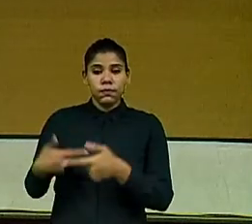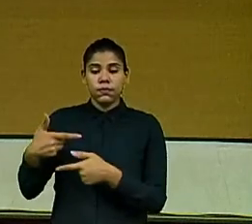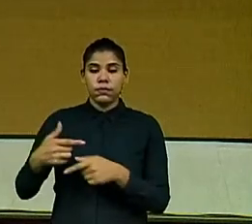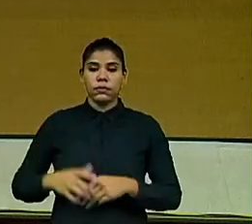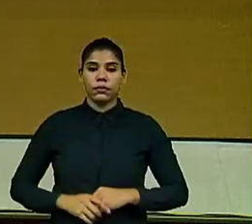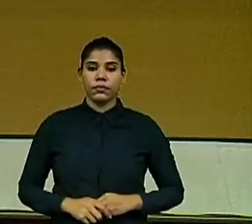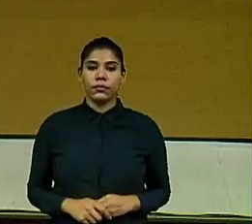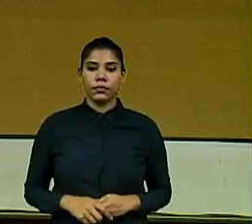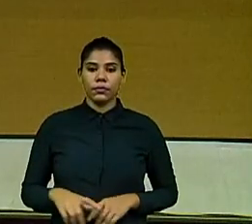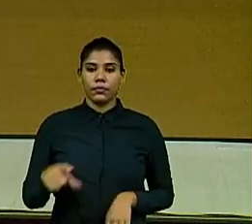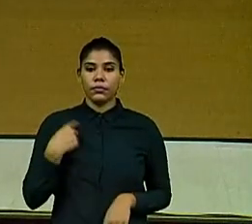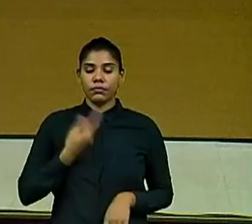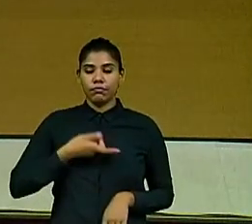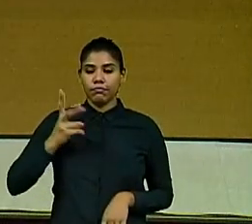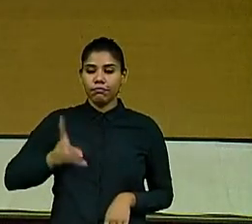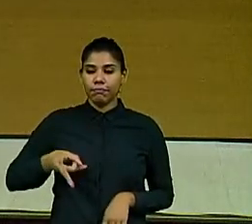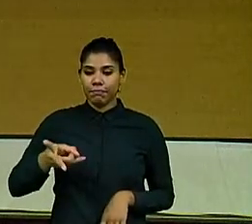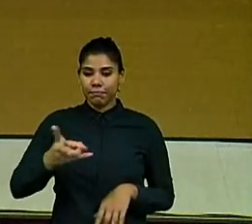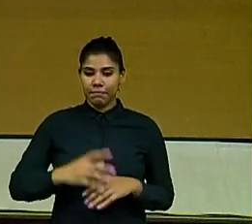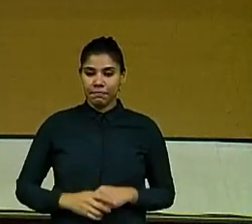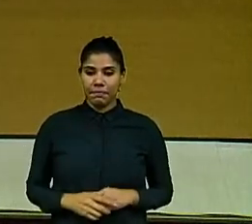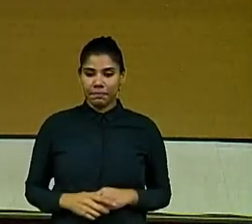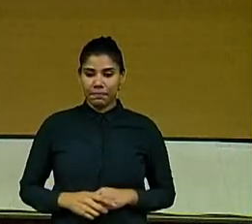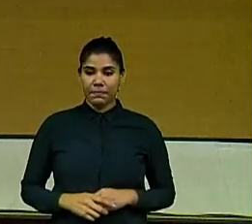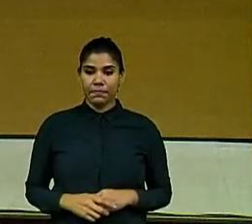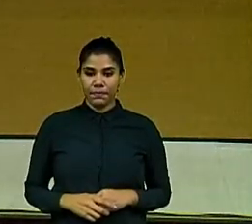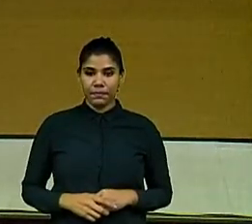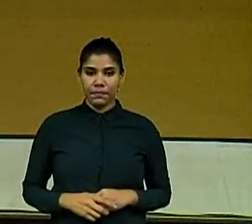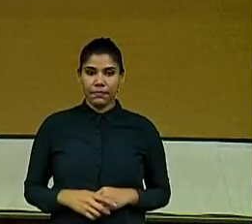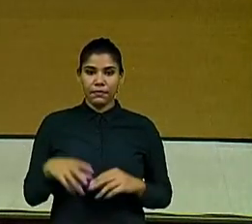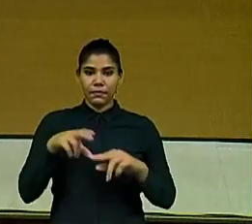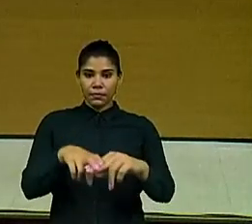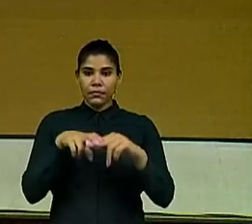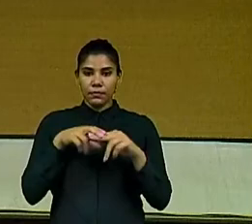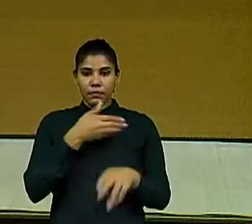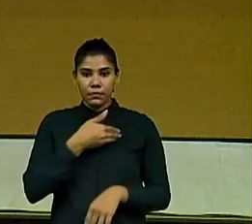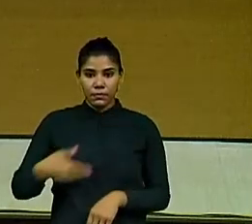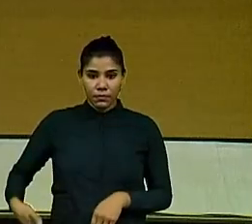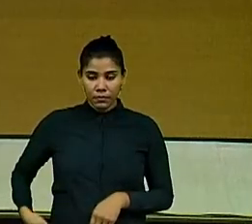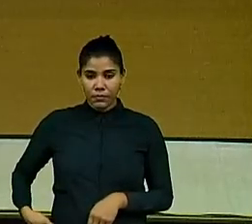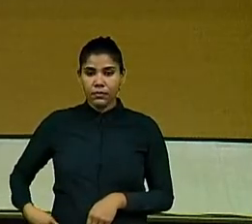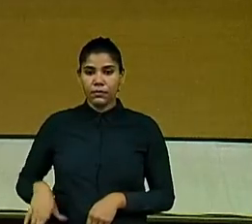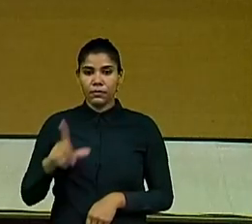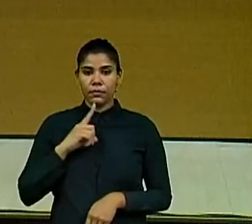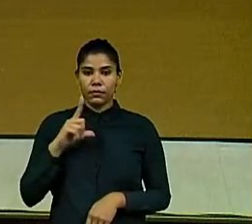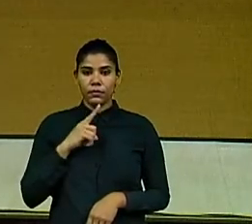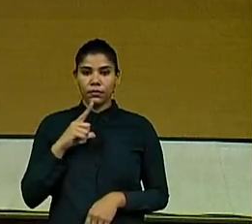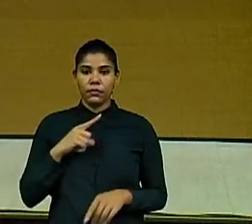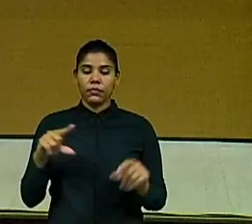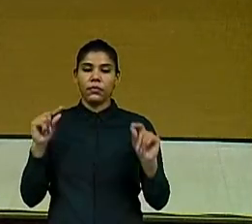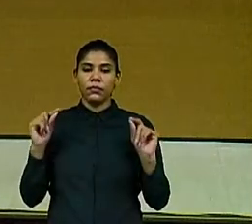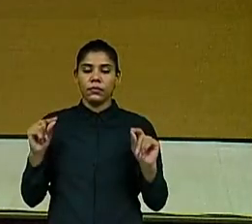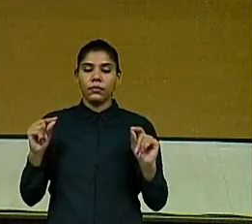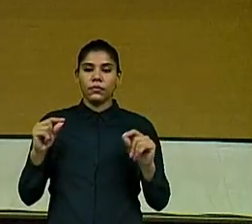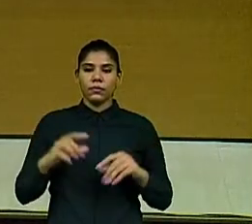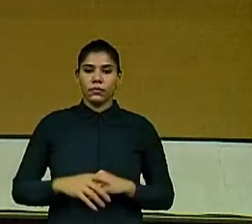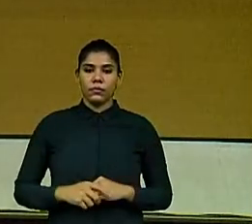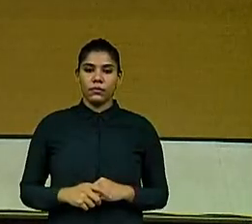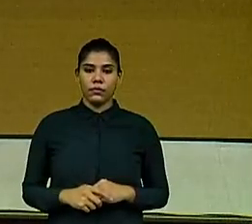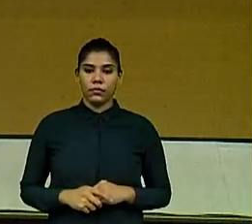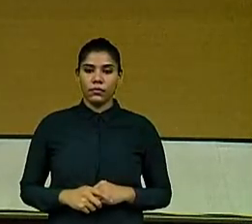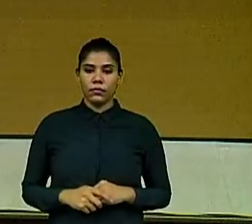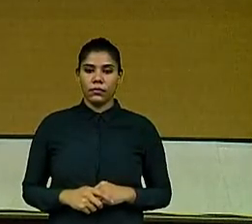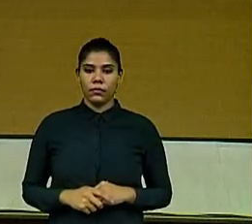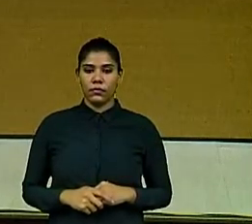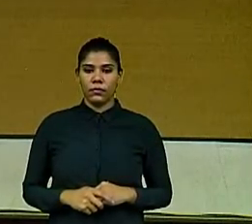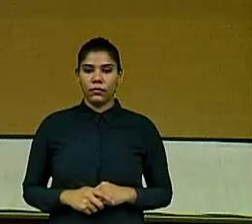está caminhando e por isso o governo dela foi marcado por uma um enorme